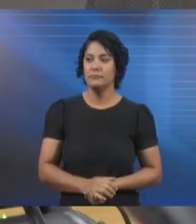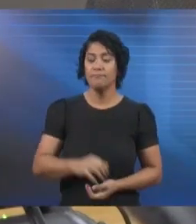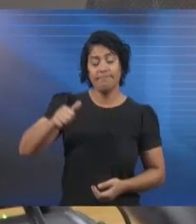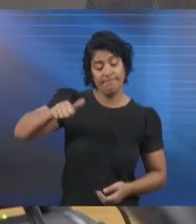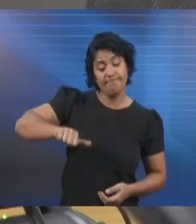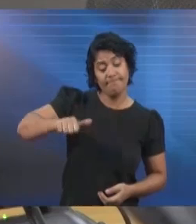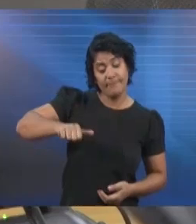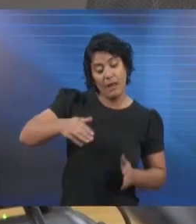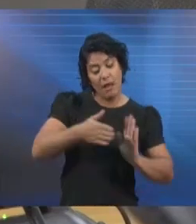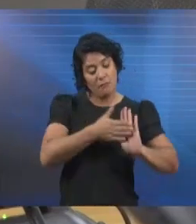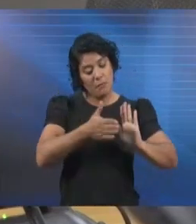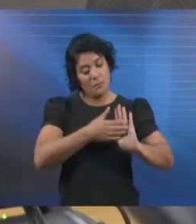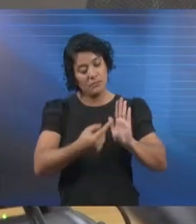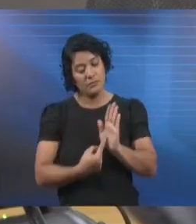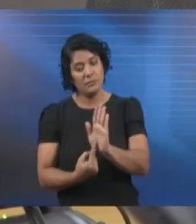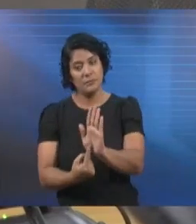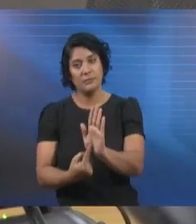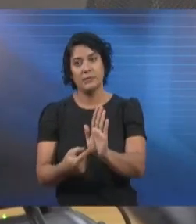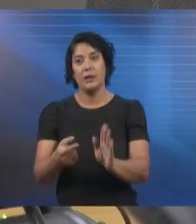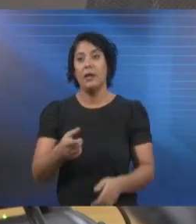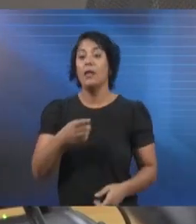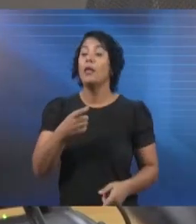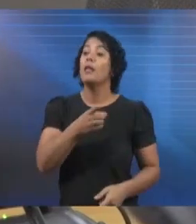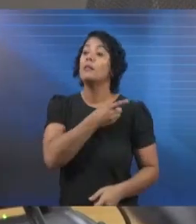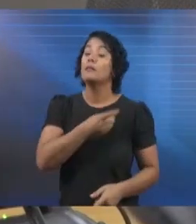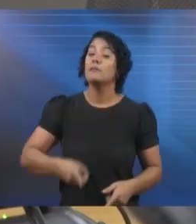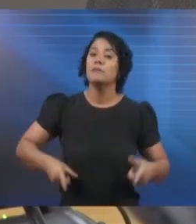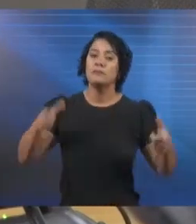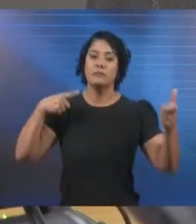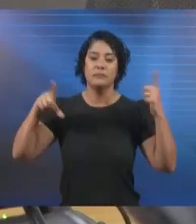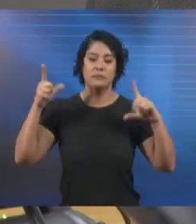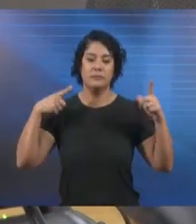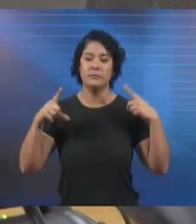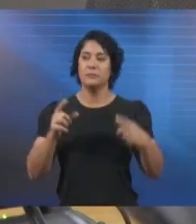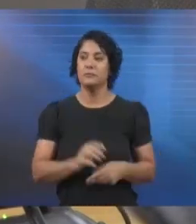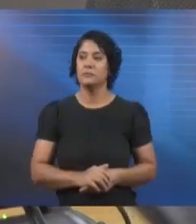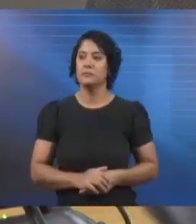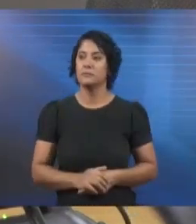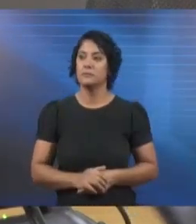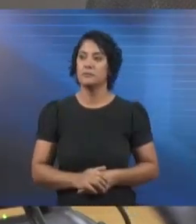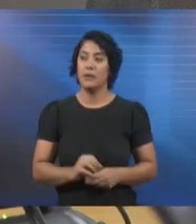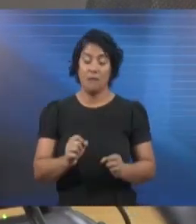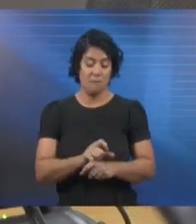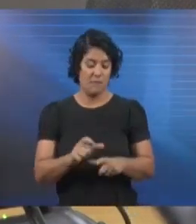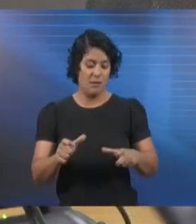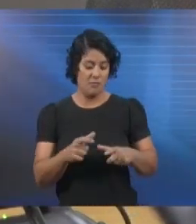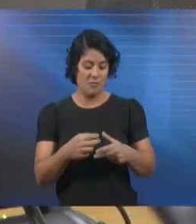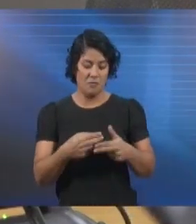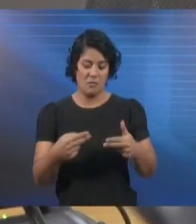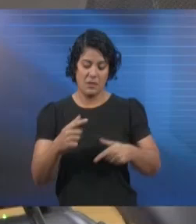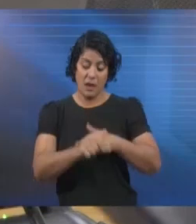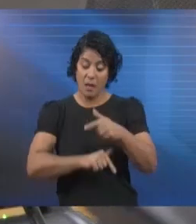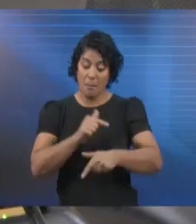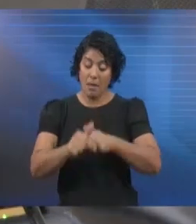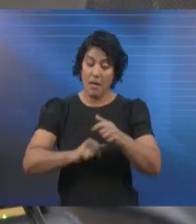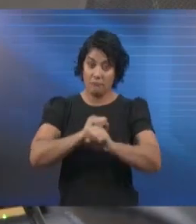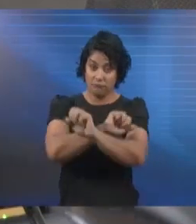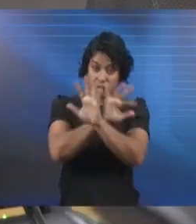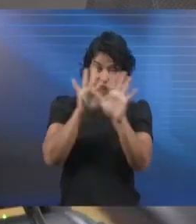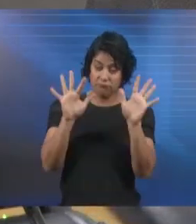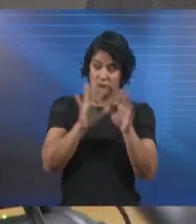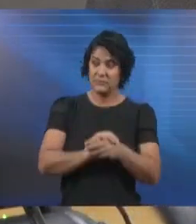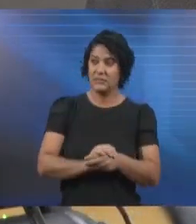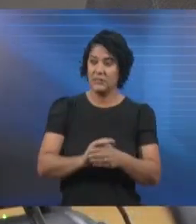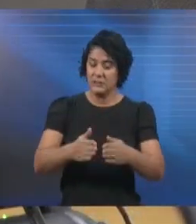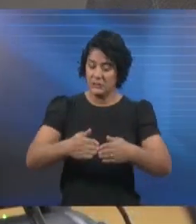essa essa proposta que apresenta Deputado luí Eduardo é visando promover uma maior eficiência e transparência nos processos